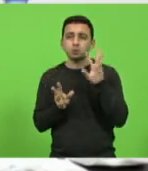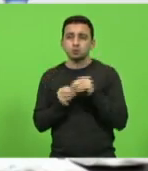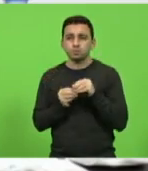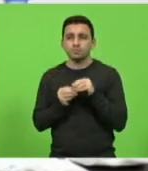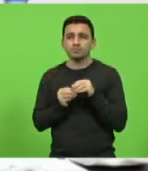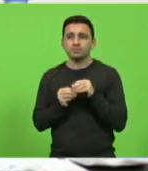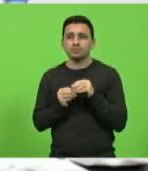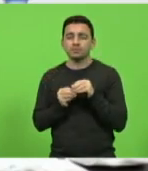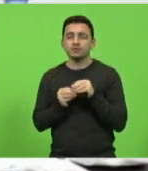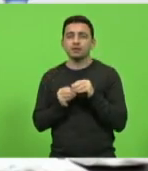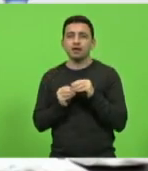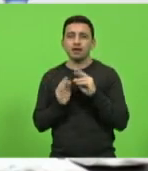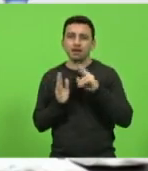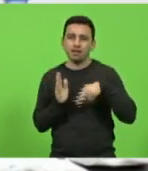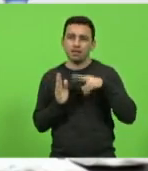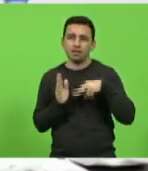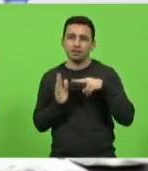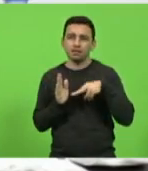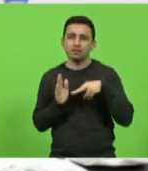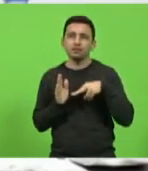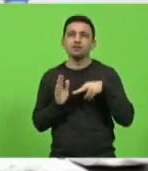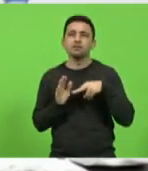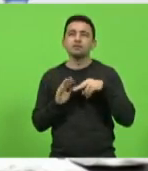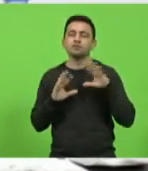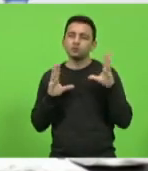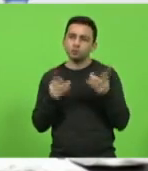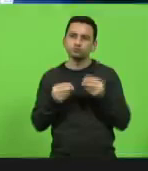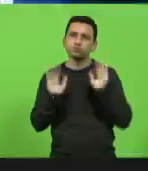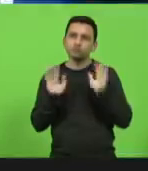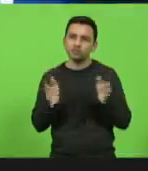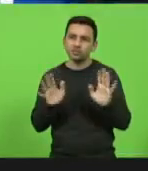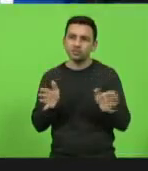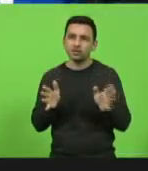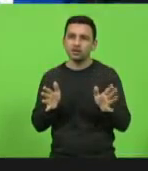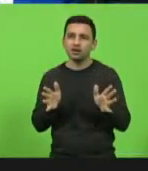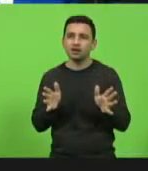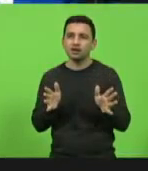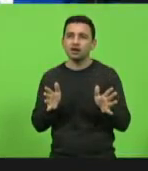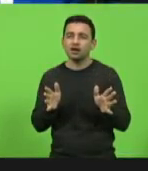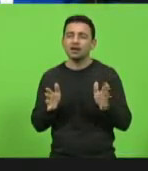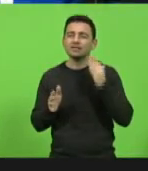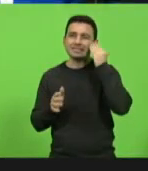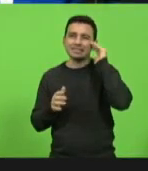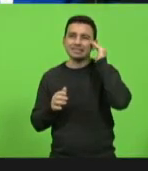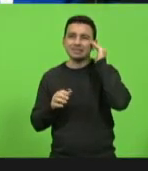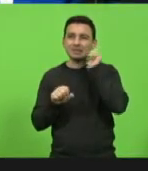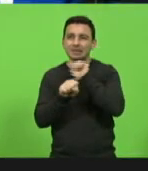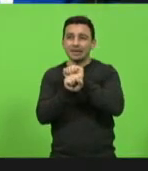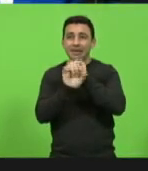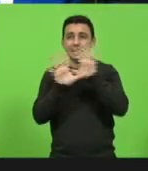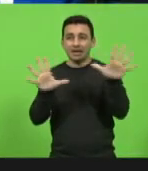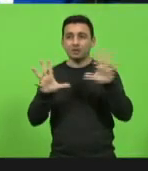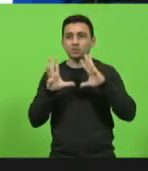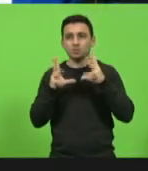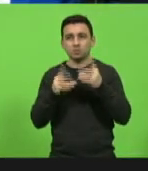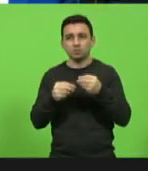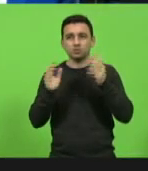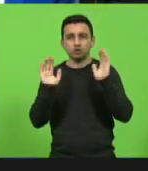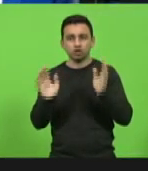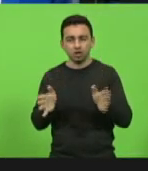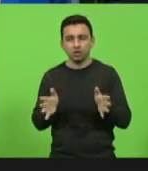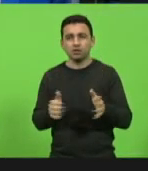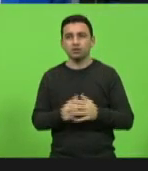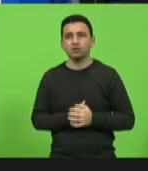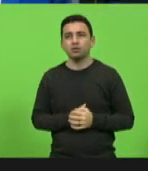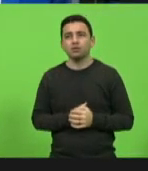leitura desse relatório uma vez que todos já estão bem cientes de tudo que foi eu de tudo que ocorreu